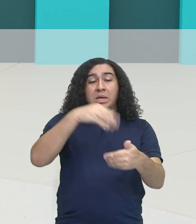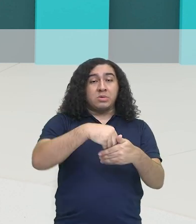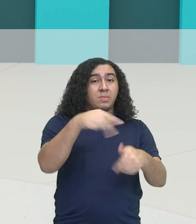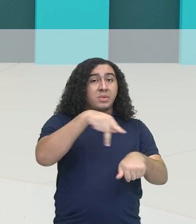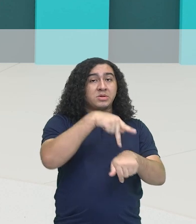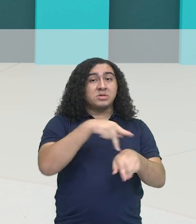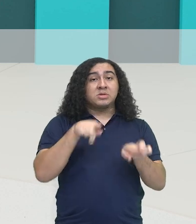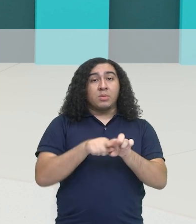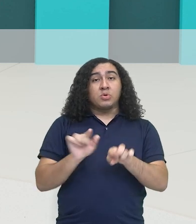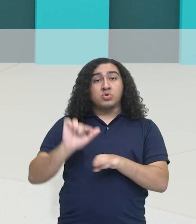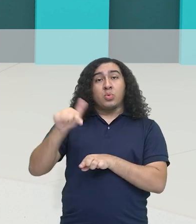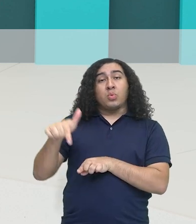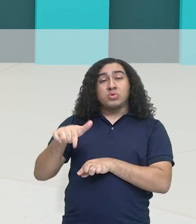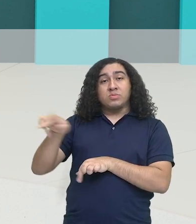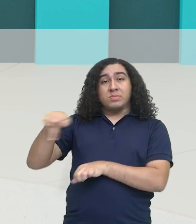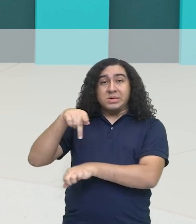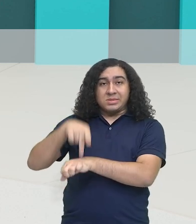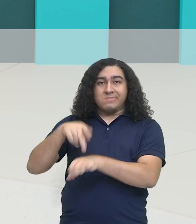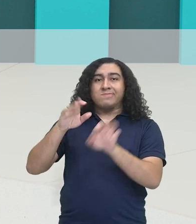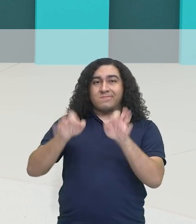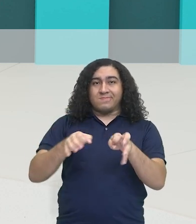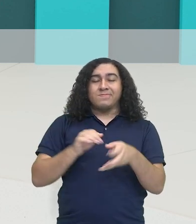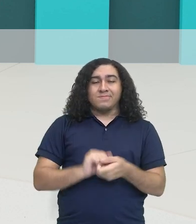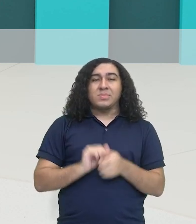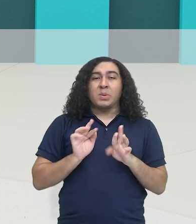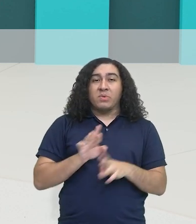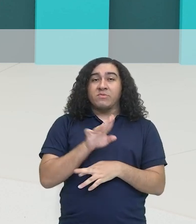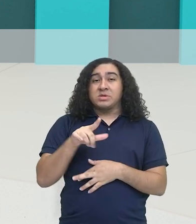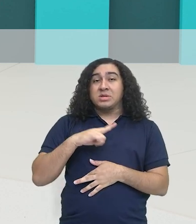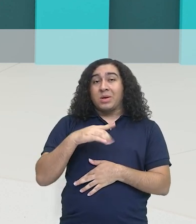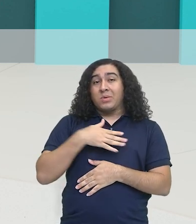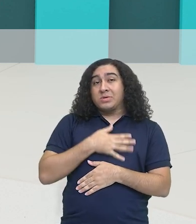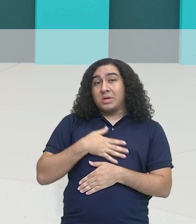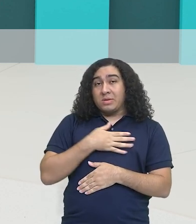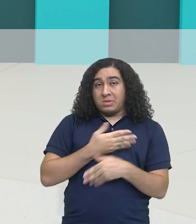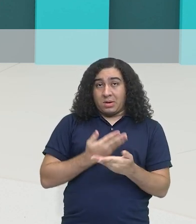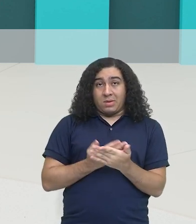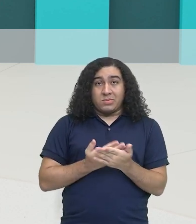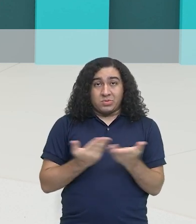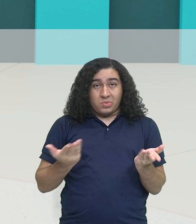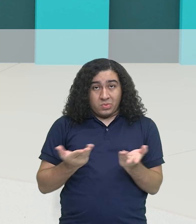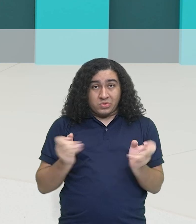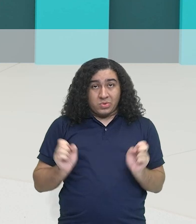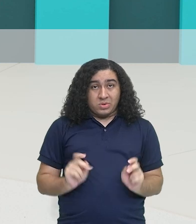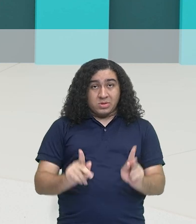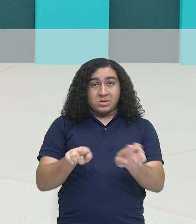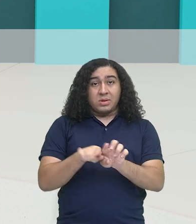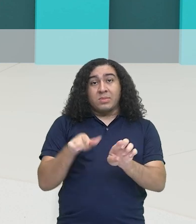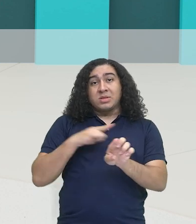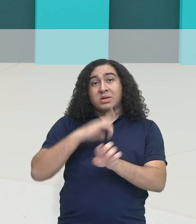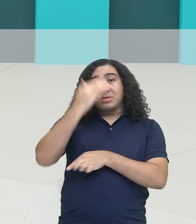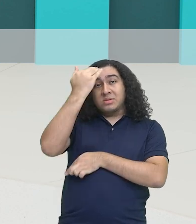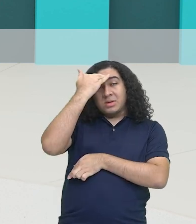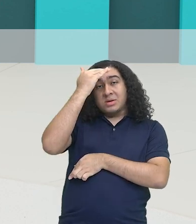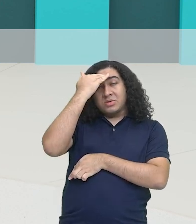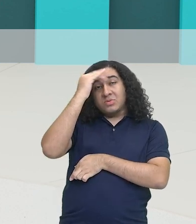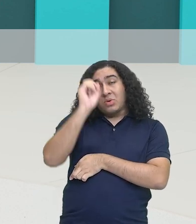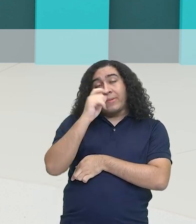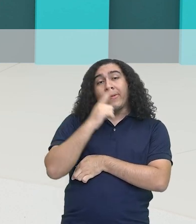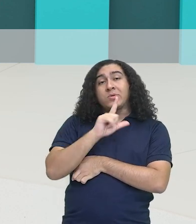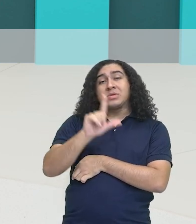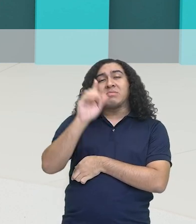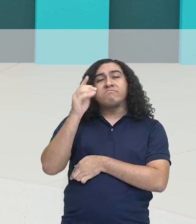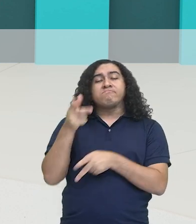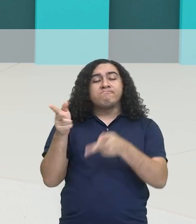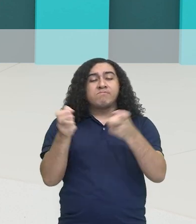também de outros países, ok? Então, espero que vocês tenham gostado dessa aula e tenham conseguido aí ver